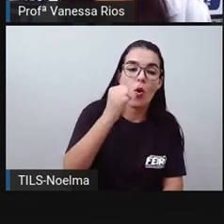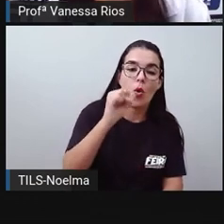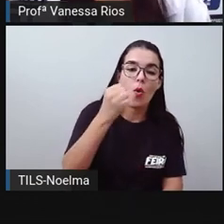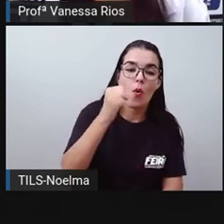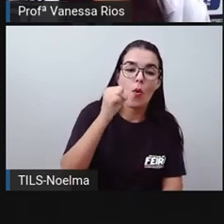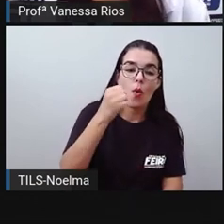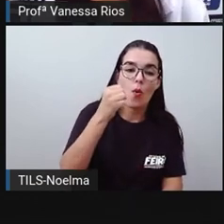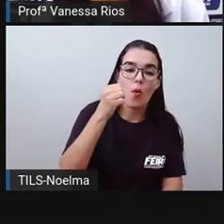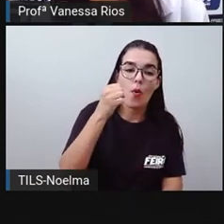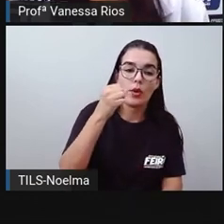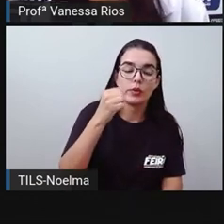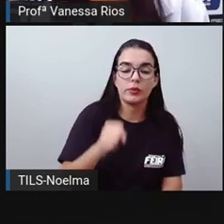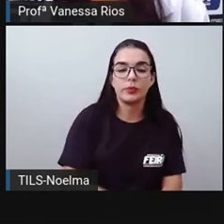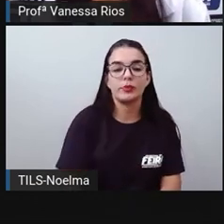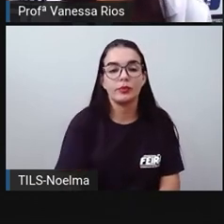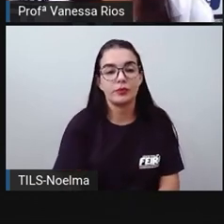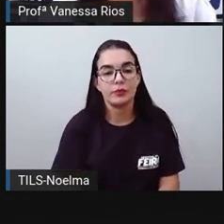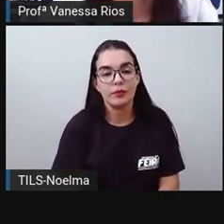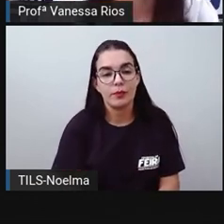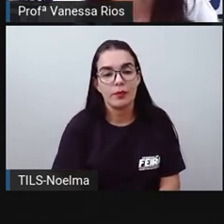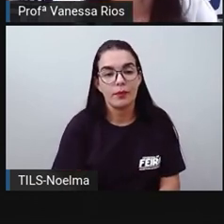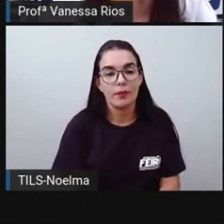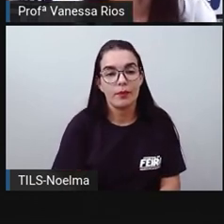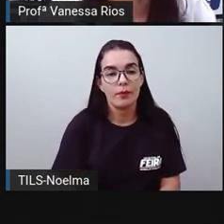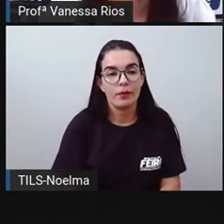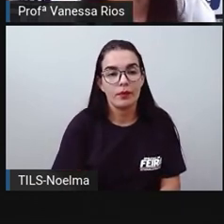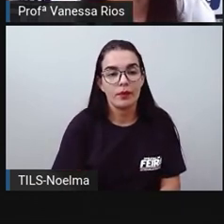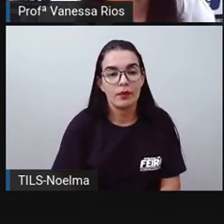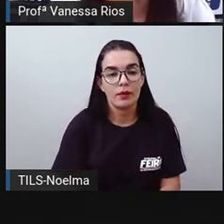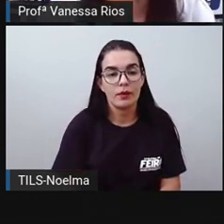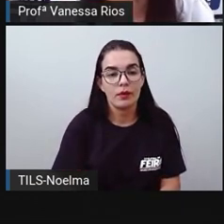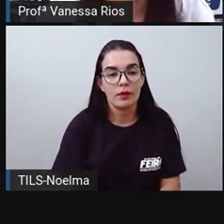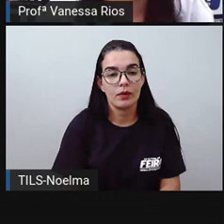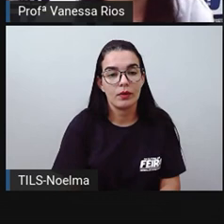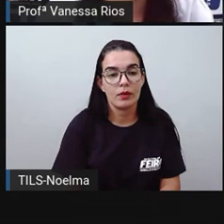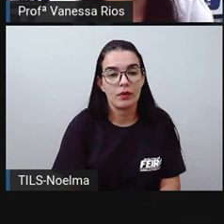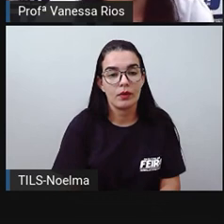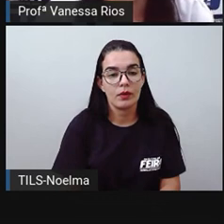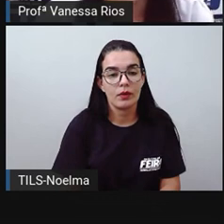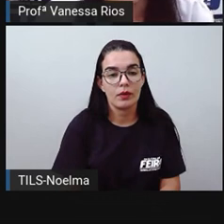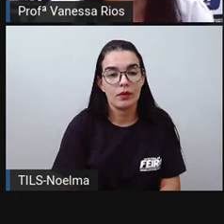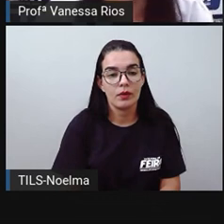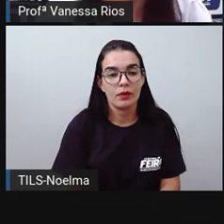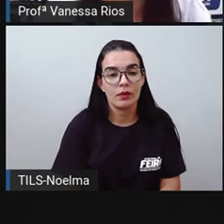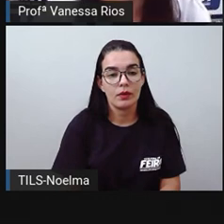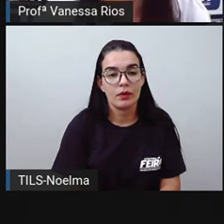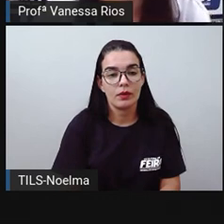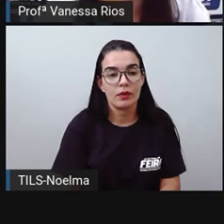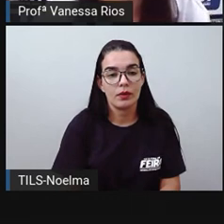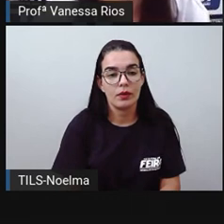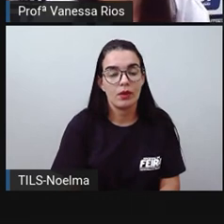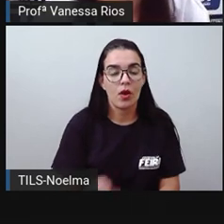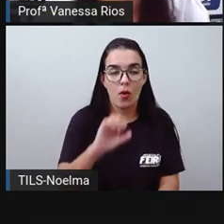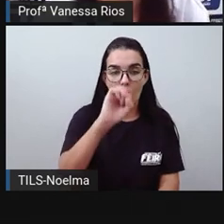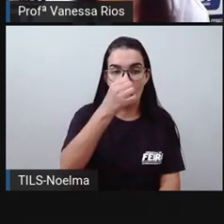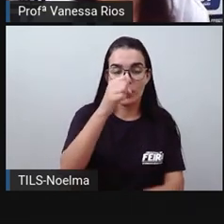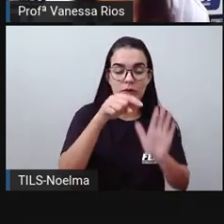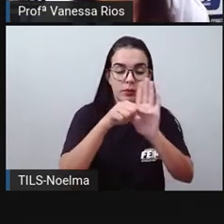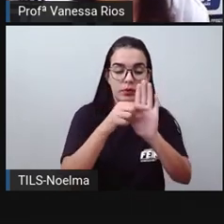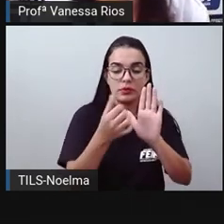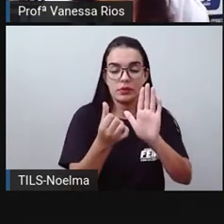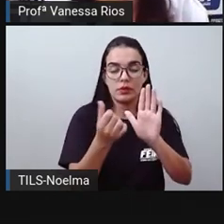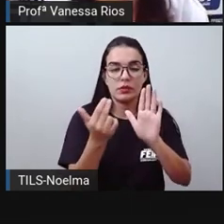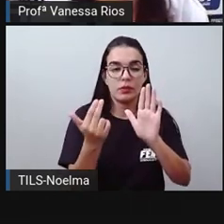representa apenas 8. Então, agora eu tenho 8 menos 6. E aí, 8 menos 6 igual